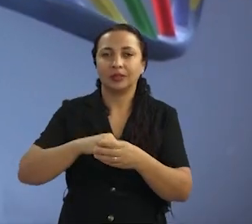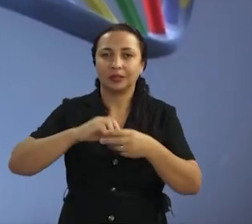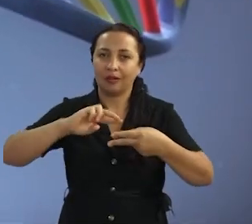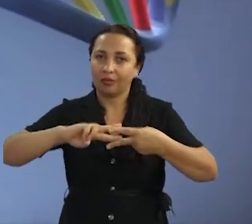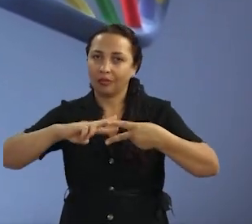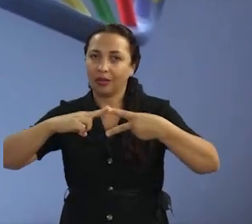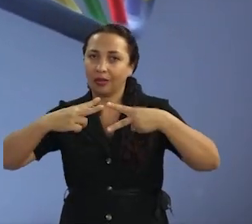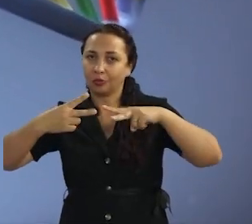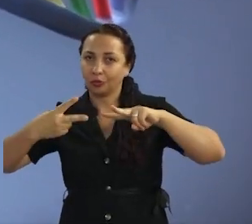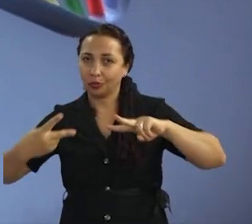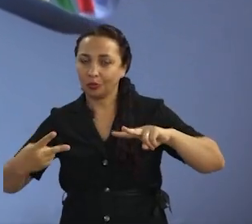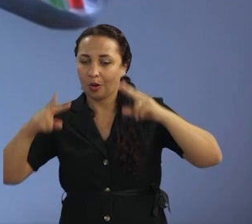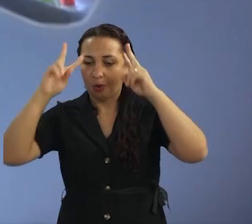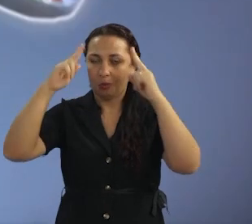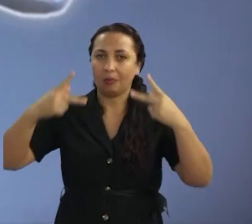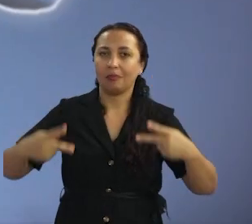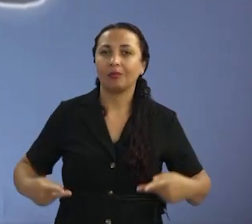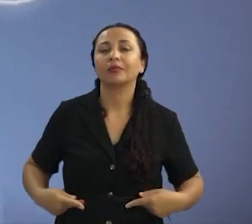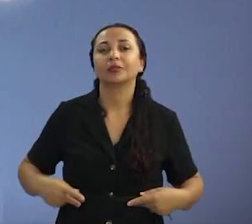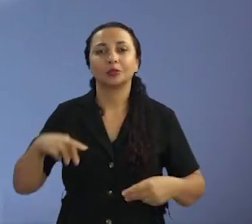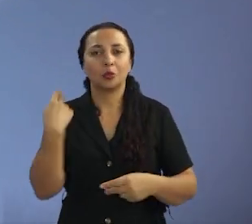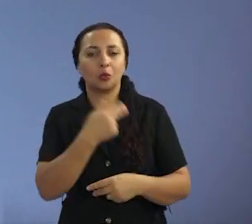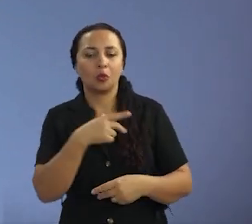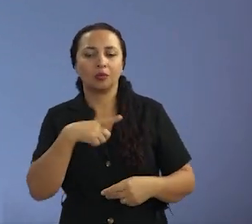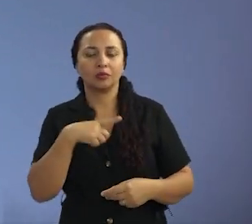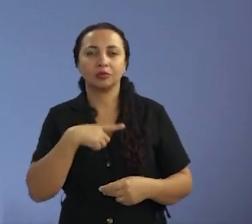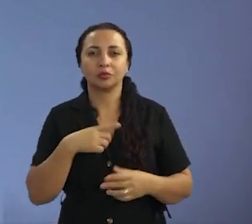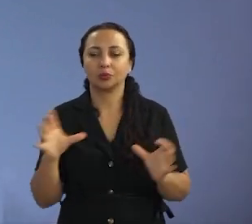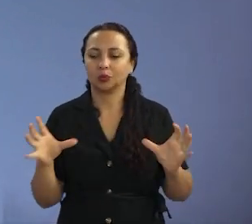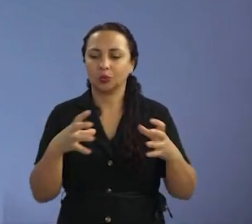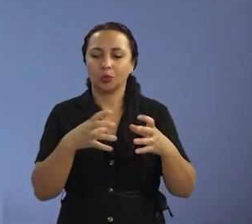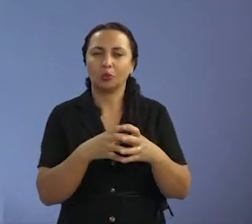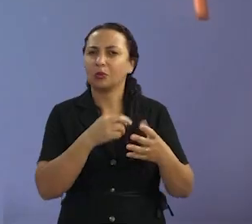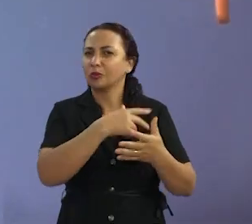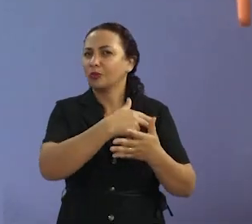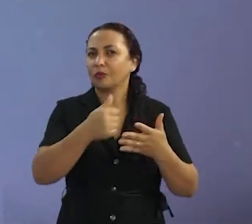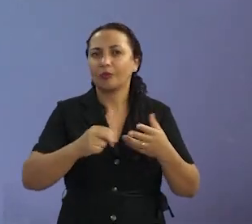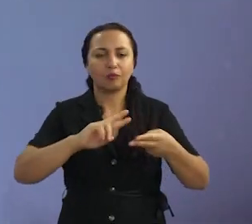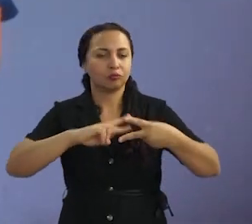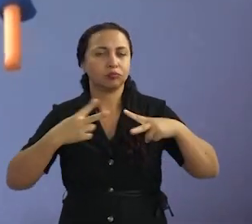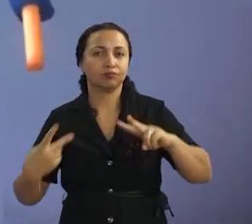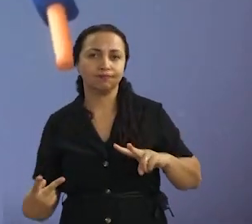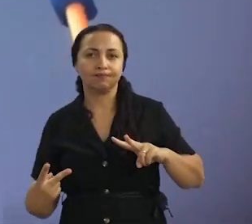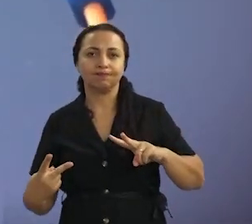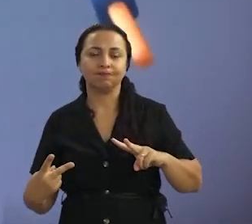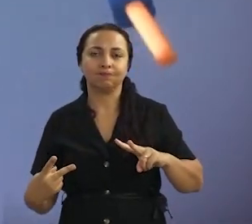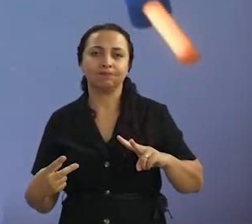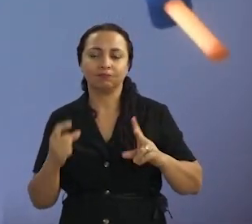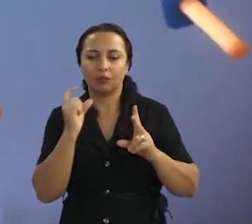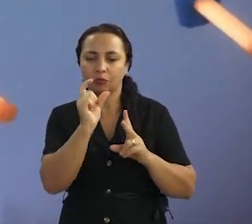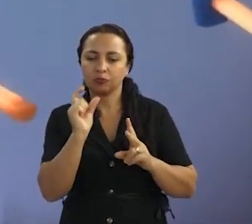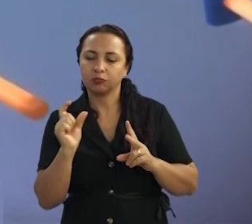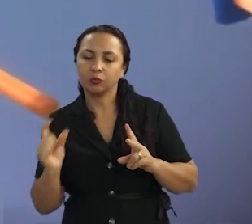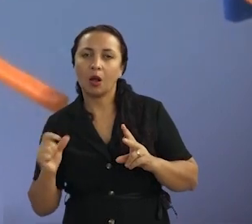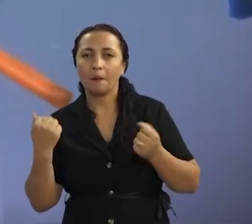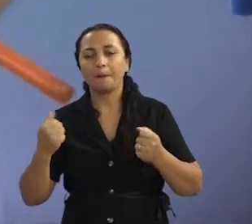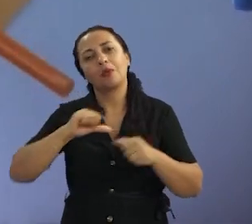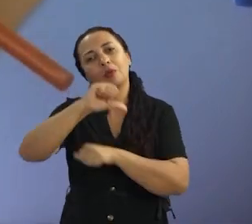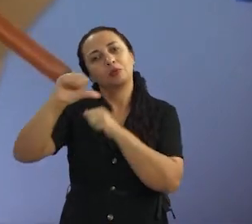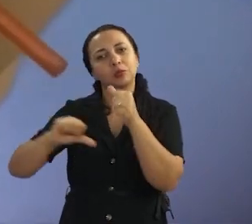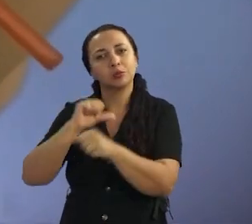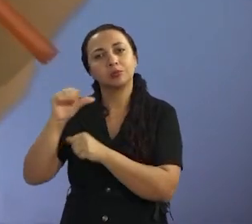Dentro do genoma humano, nós temos um conjunto de genes que eventualmente podem